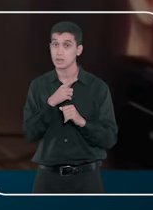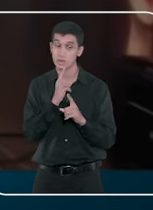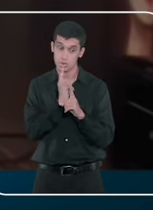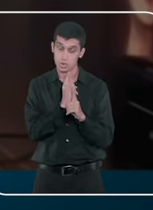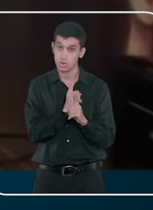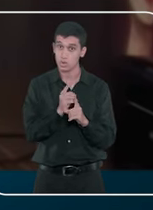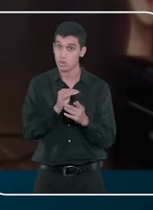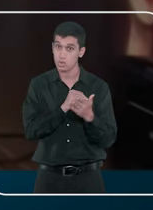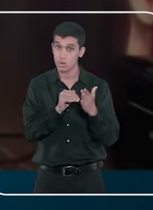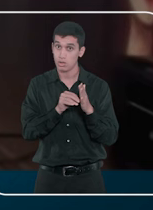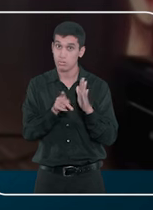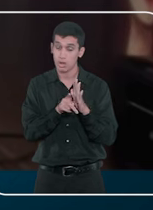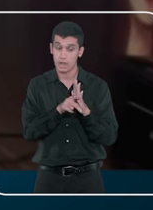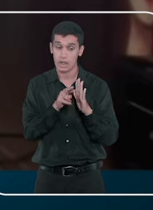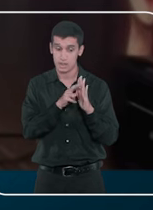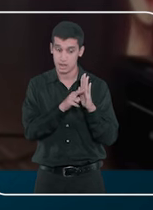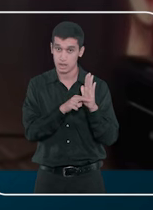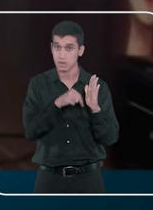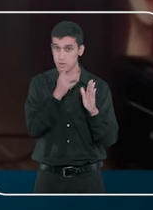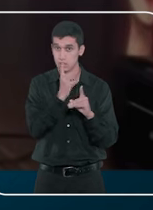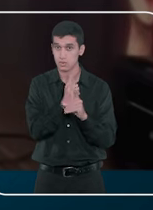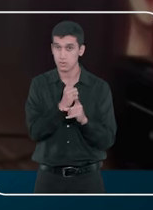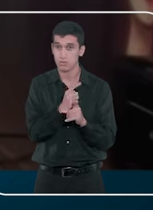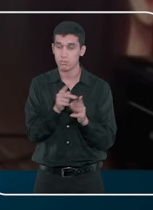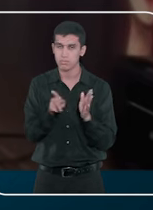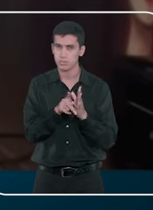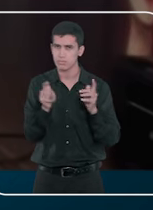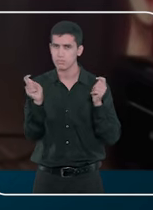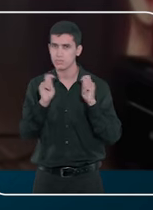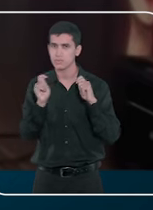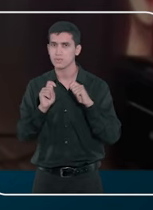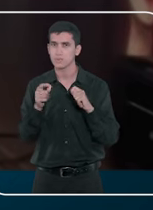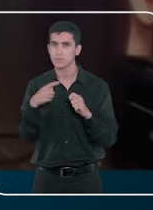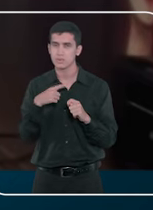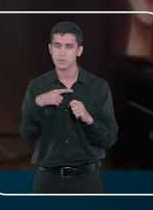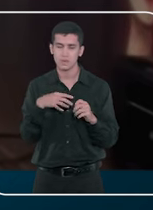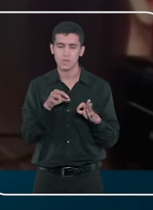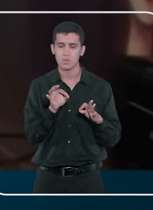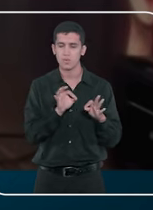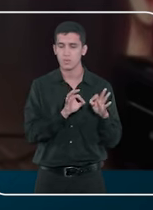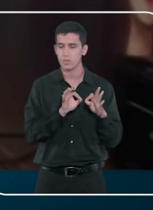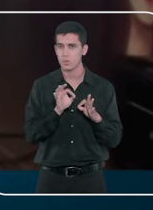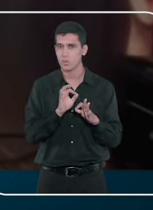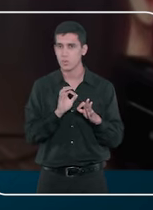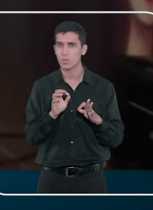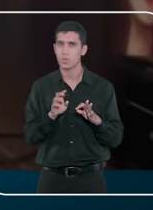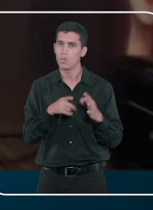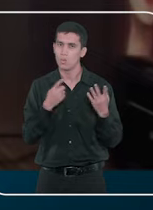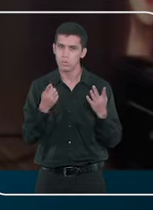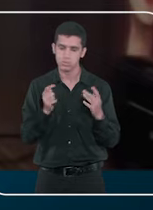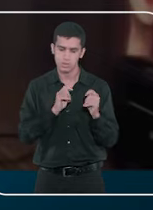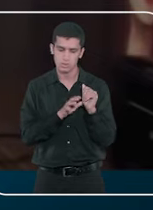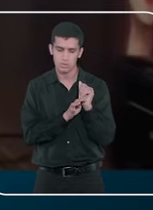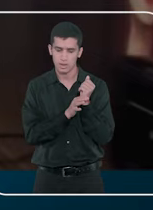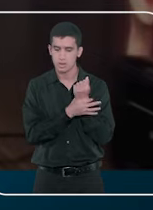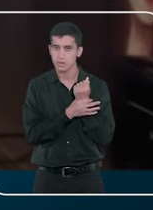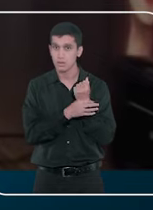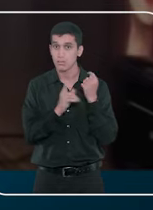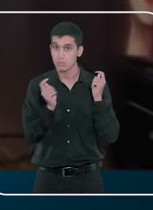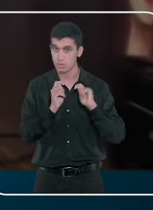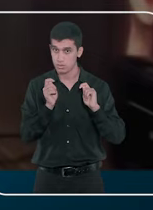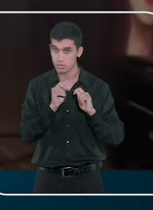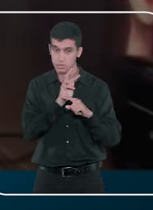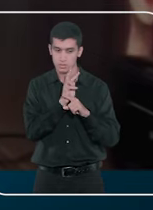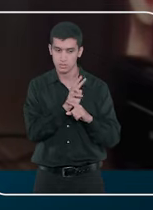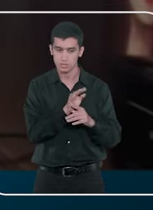assevera a regra da publicidade como a forma de se fomentar ou pelo menos de se garantir a possibilidade de um